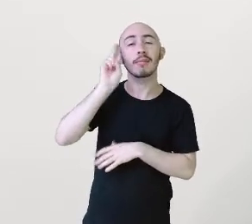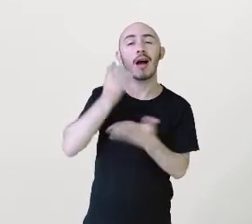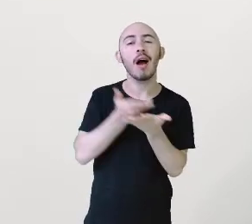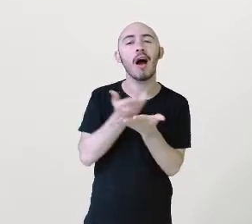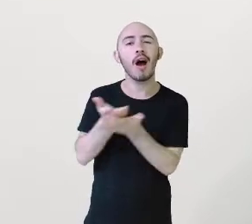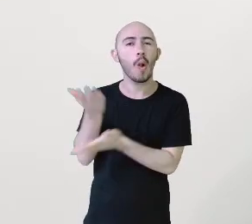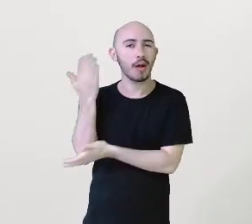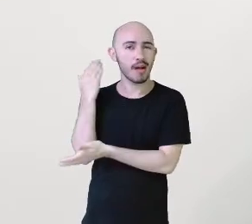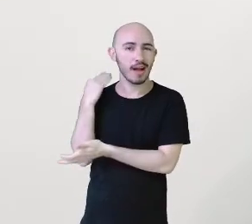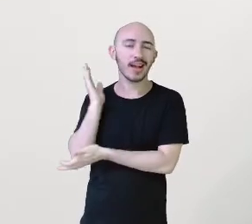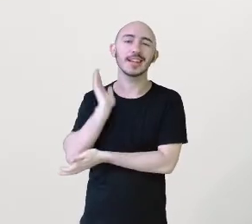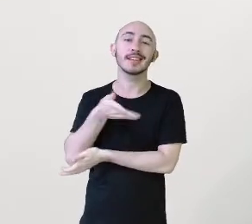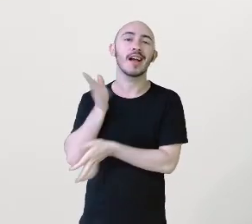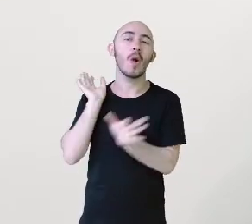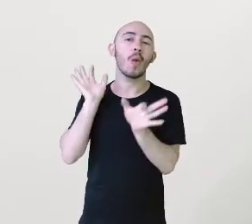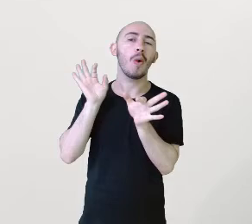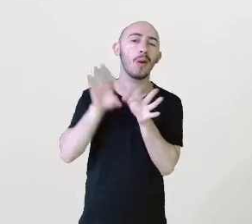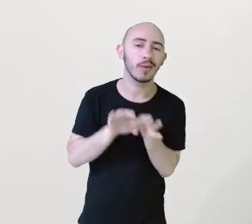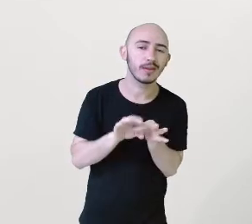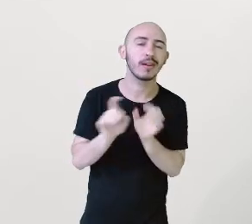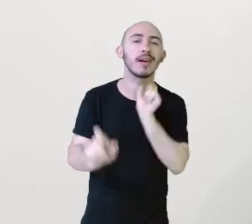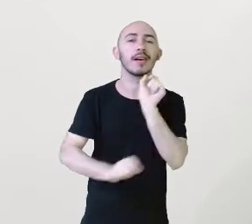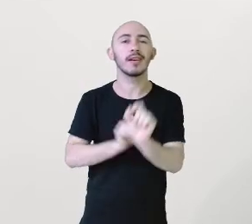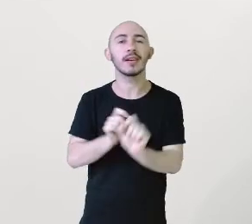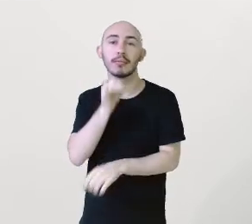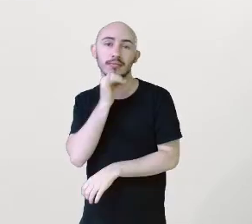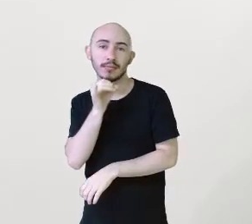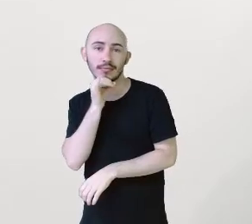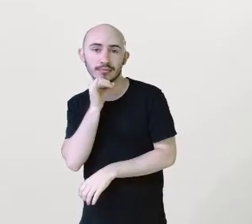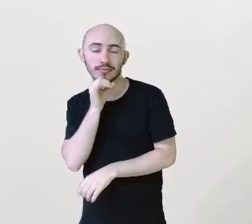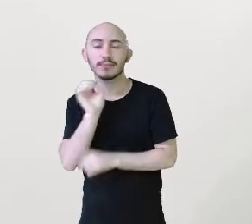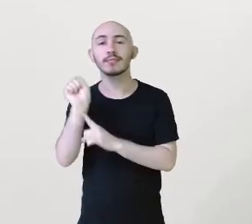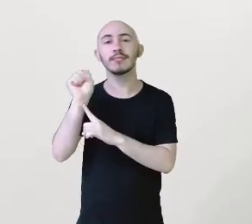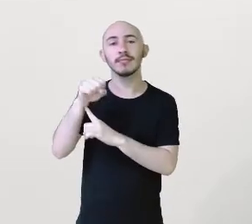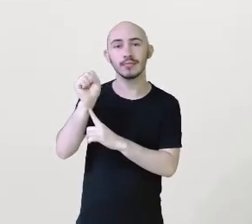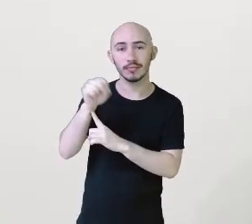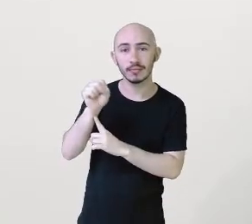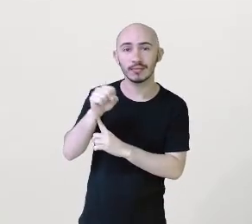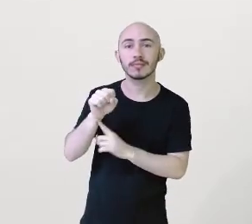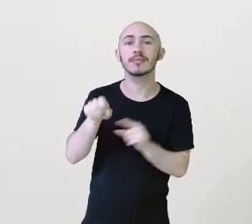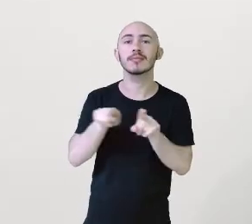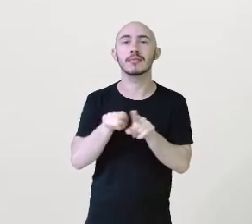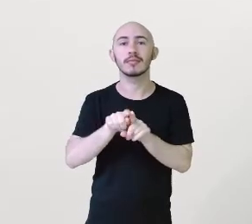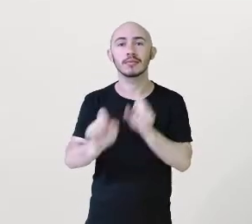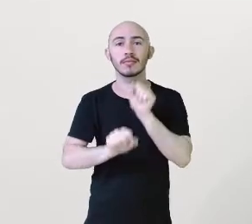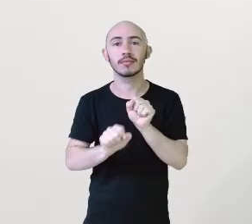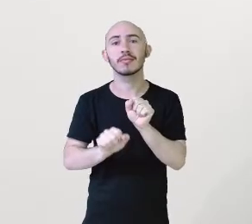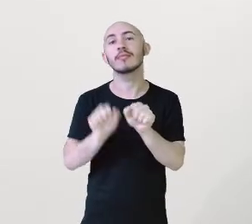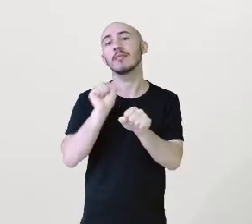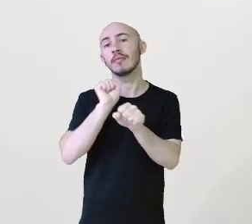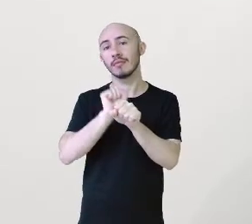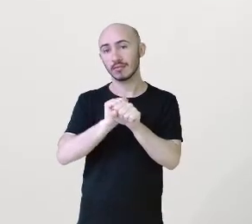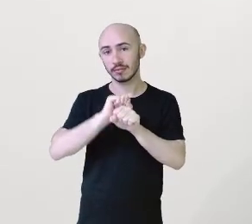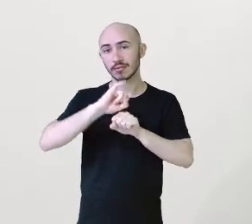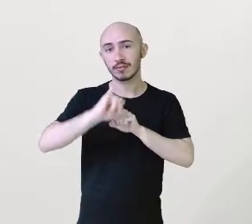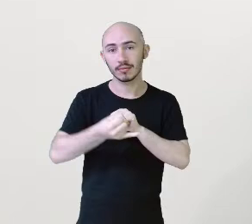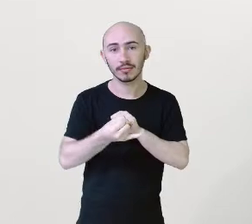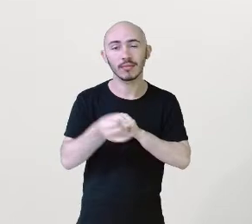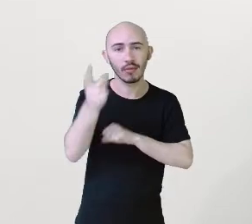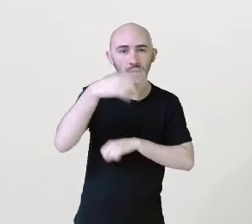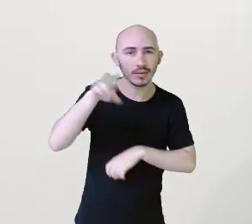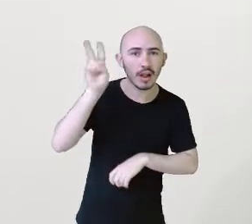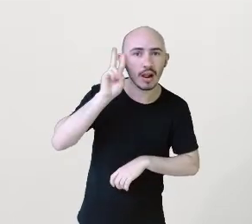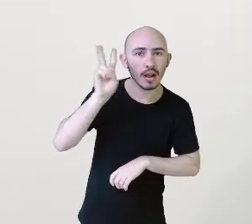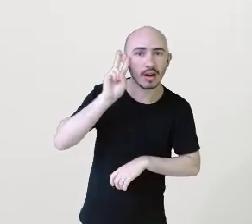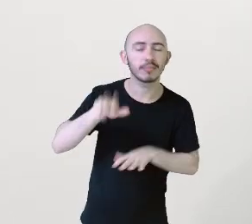gente já viu antes. Por exemplo, quando a gente trabalhou substantivo, quando a gente trabalhou adjetivo, vocês lembram dessa